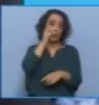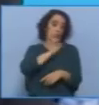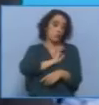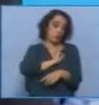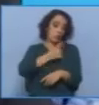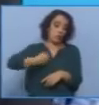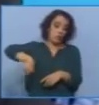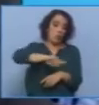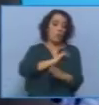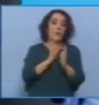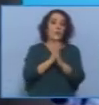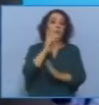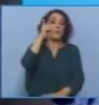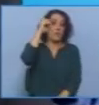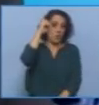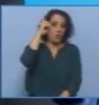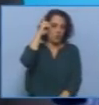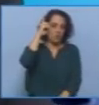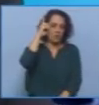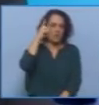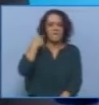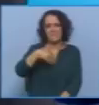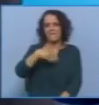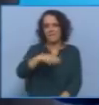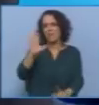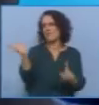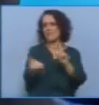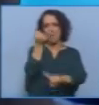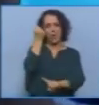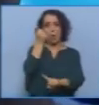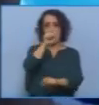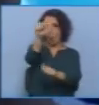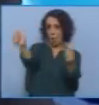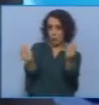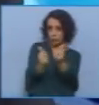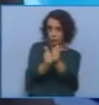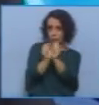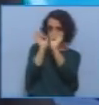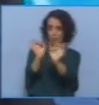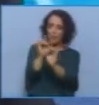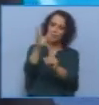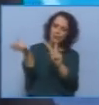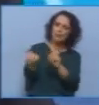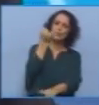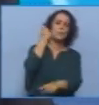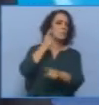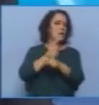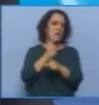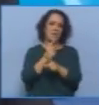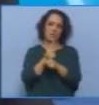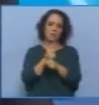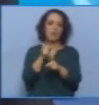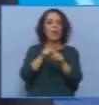Deus, enfim, vencerá todos os males, e quem está com Ele, igualmente. E, portanto, é uma